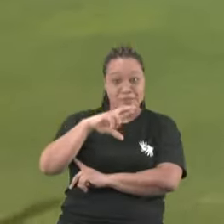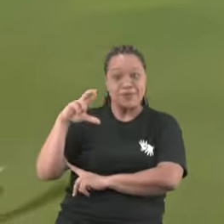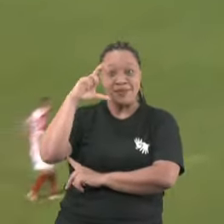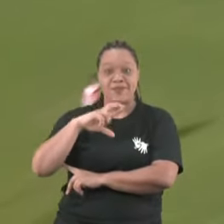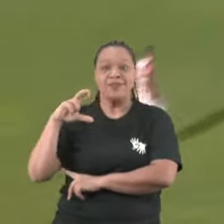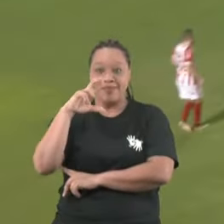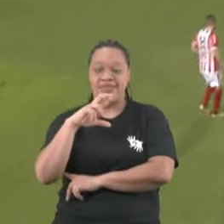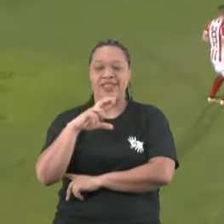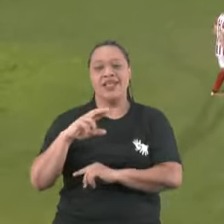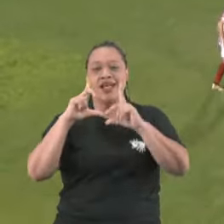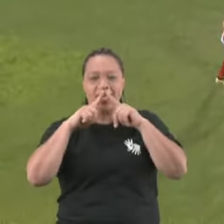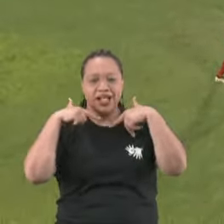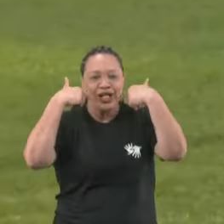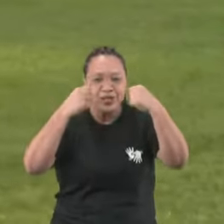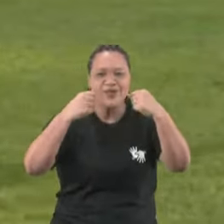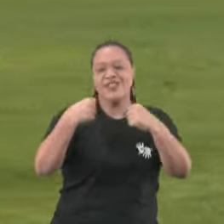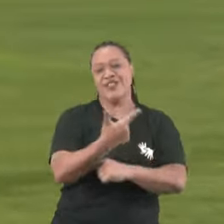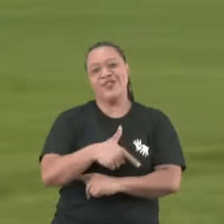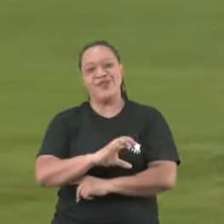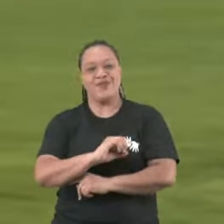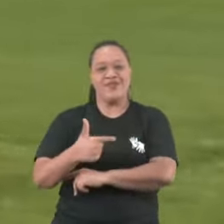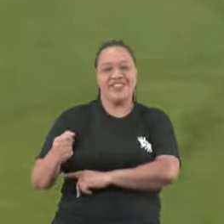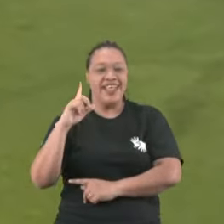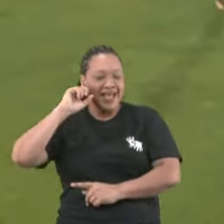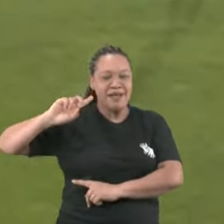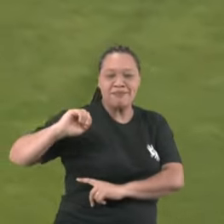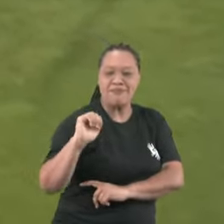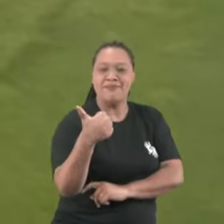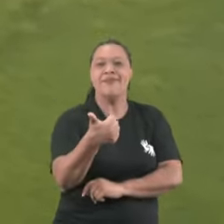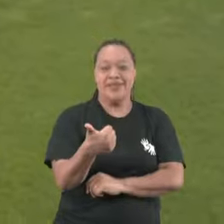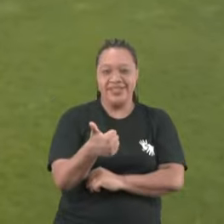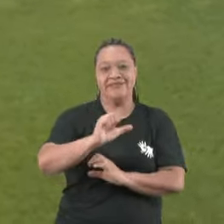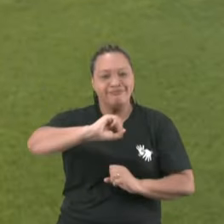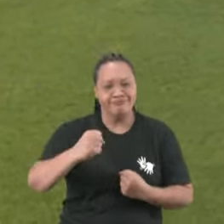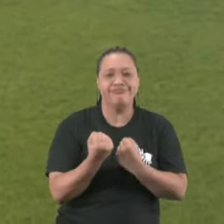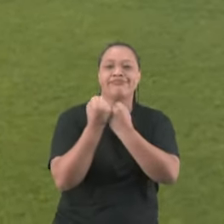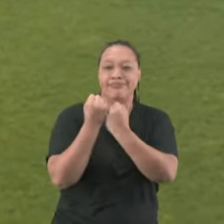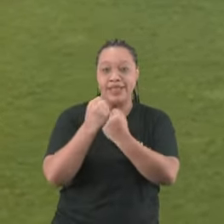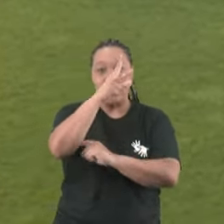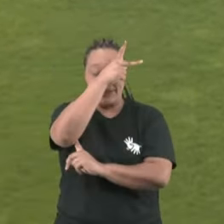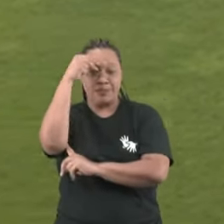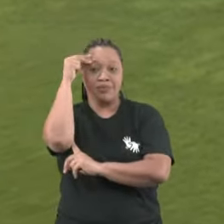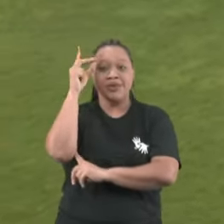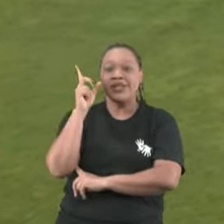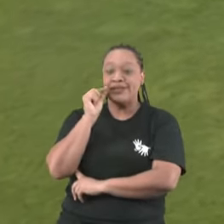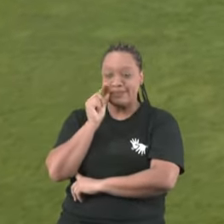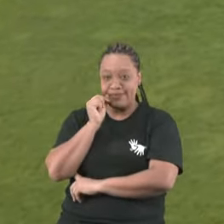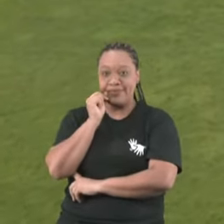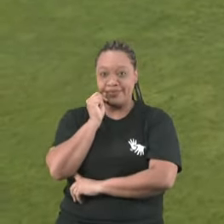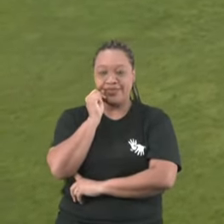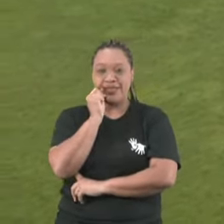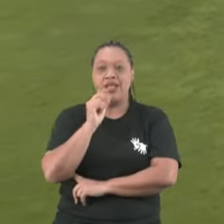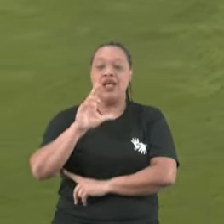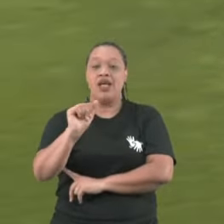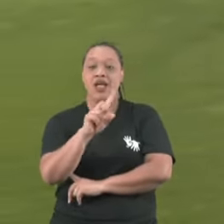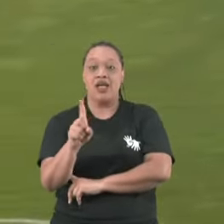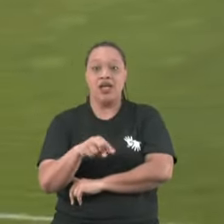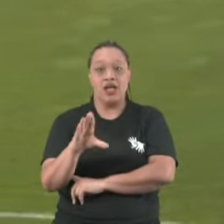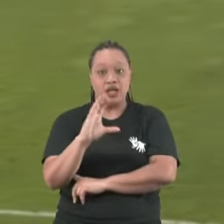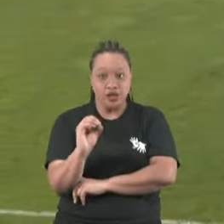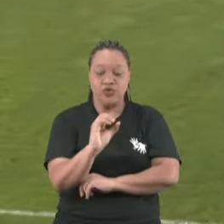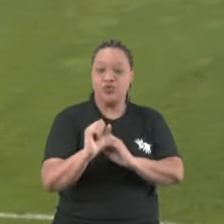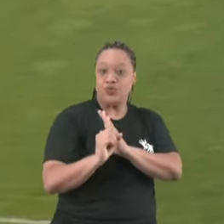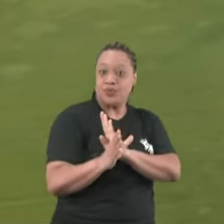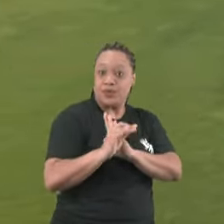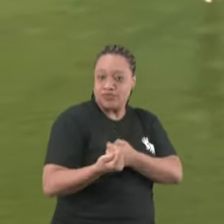Alagoano 2024 é massa! Um oferecimento! Prefeitura de Maceió, Azul